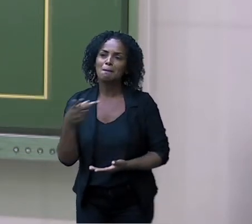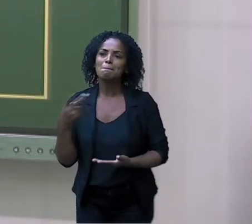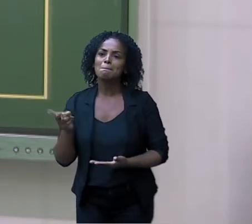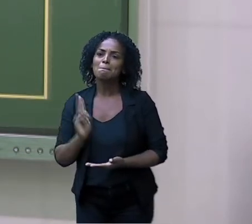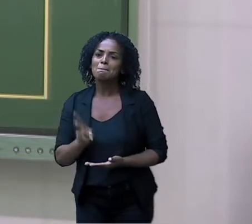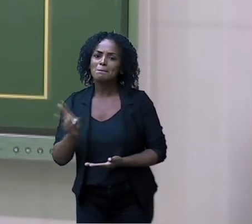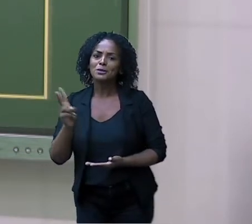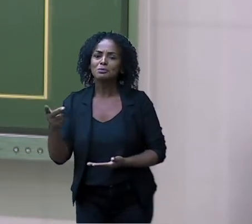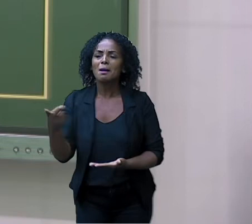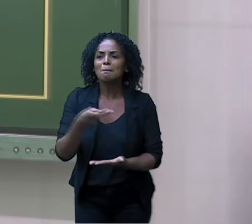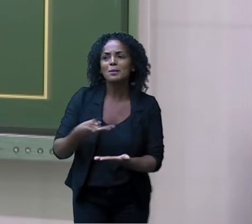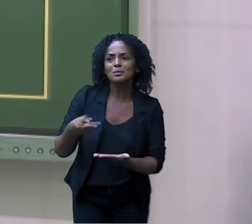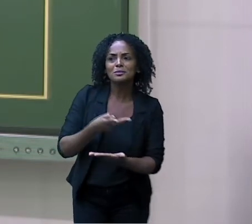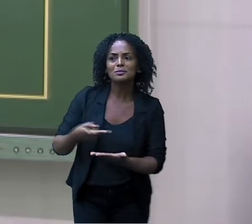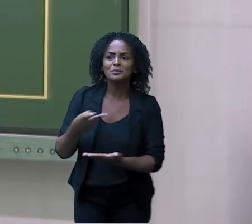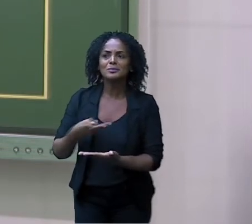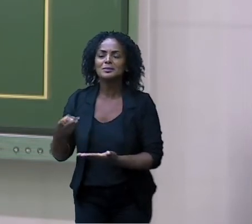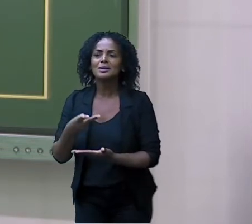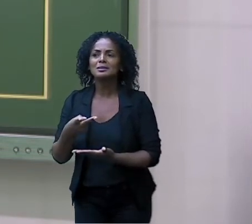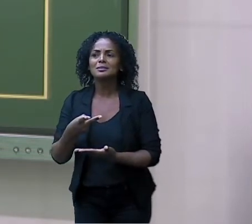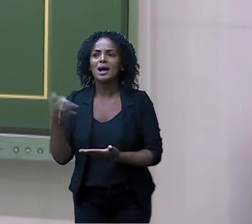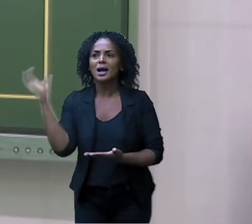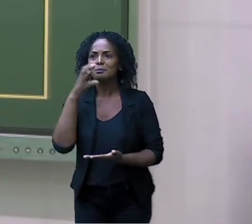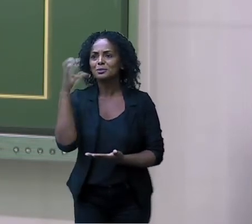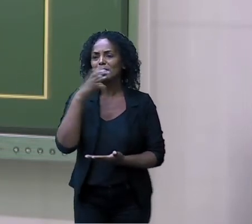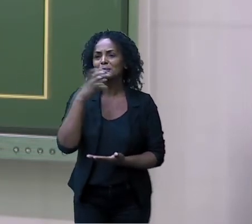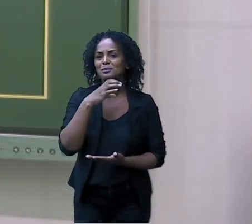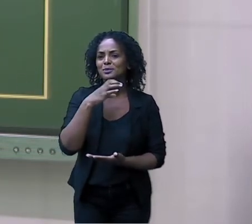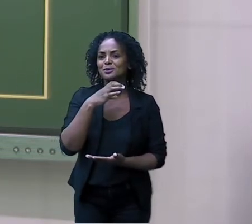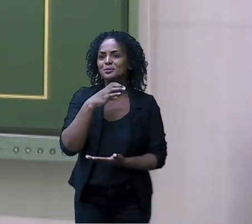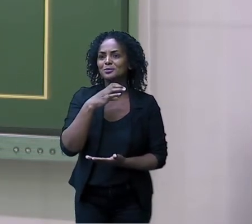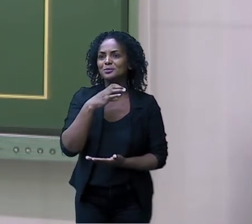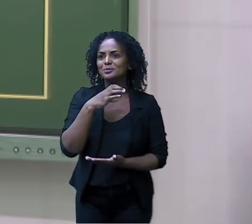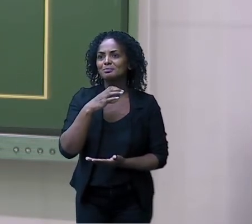Não, não. Vamos. Tem que ser mais rápido se quiser ganhar, viu, Lion? Você